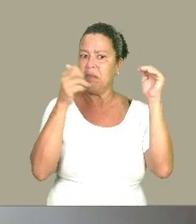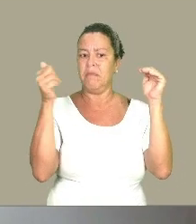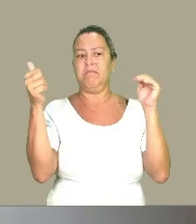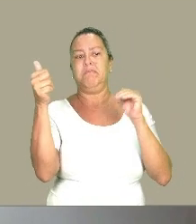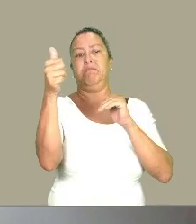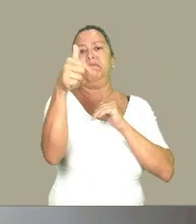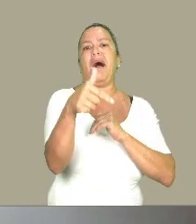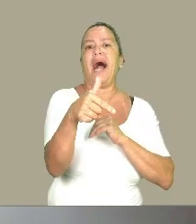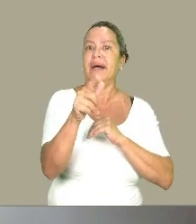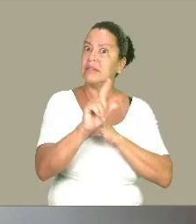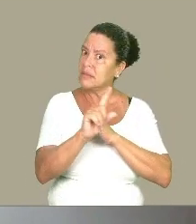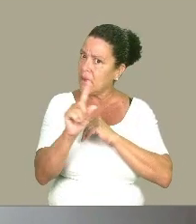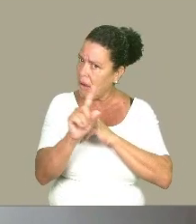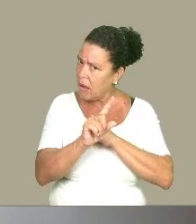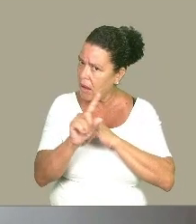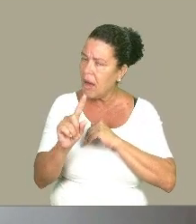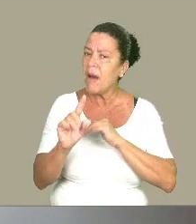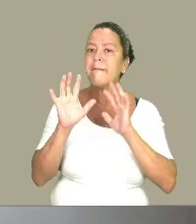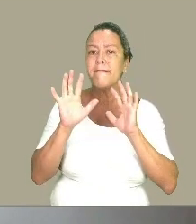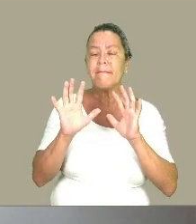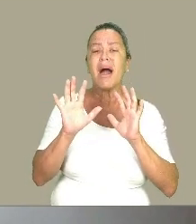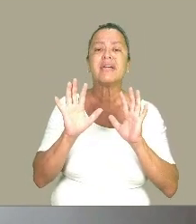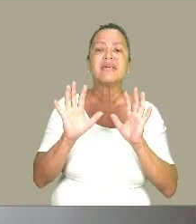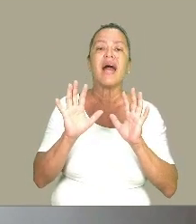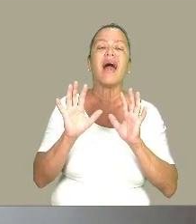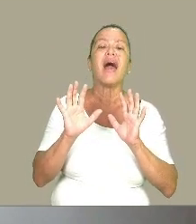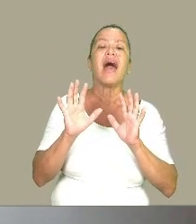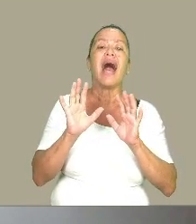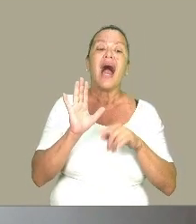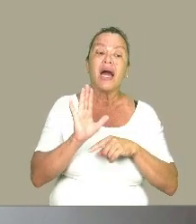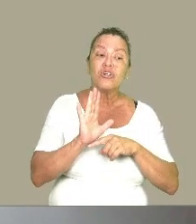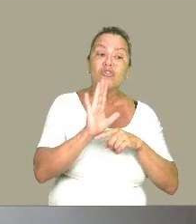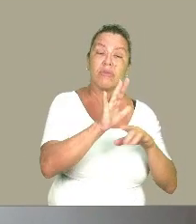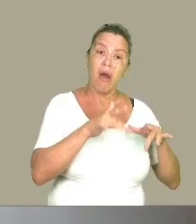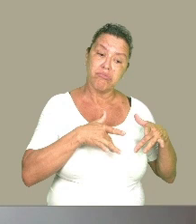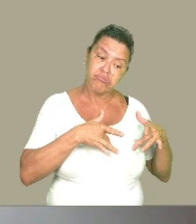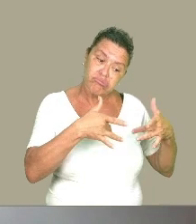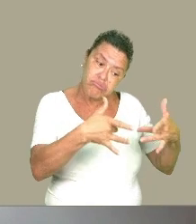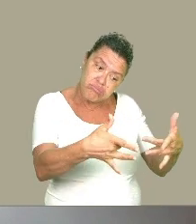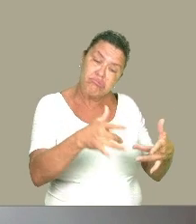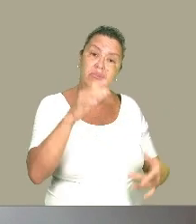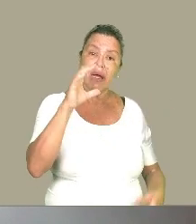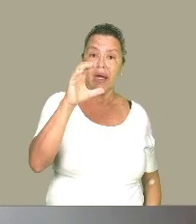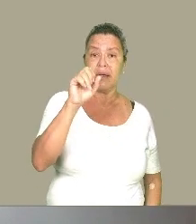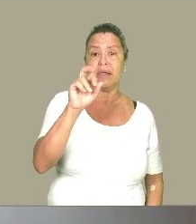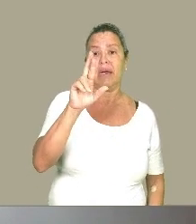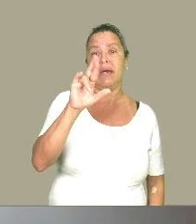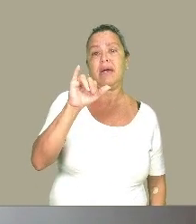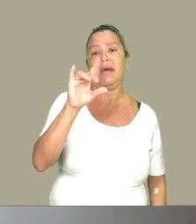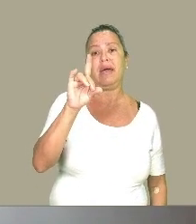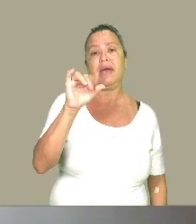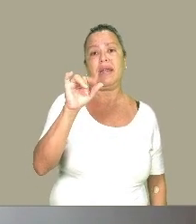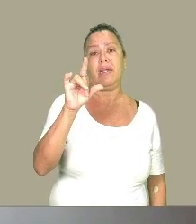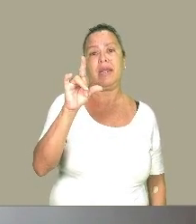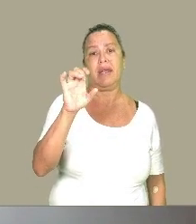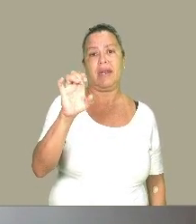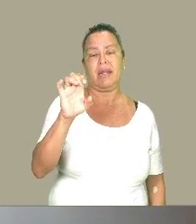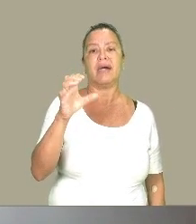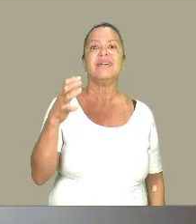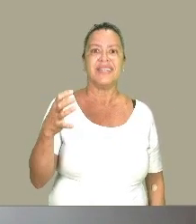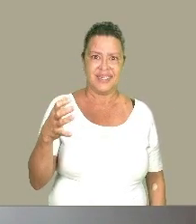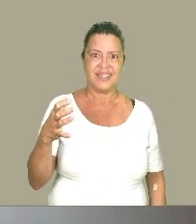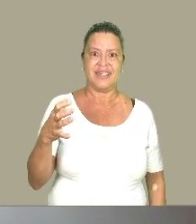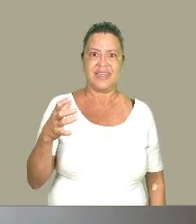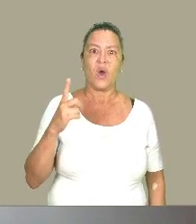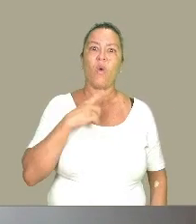posição submissa, né? Mas é uma posição de prestar a caridade em relação a ela. Ainda mesmo quando